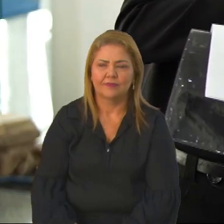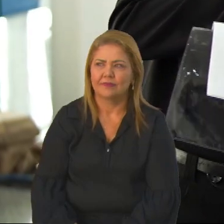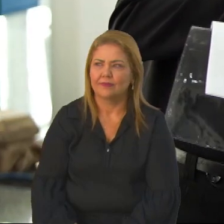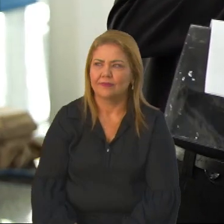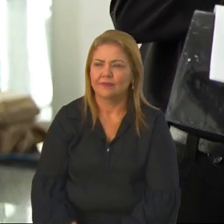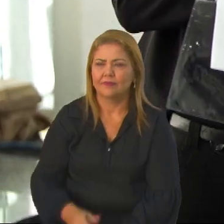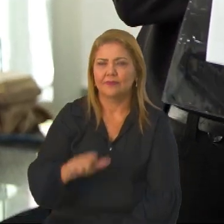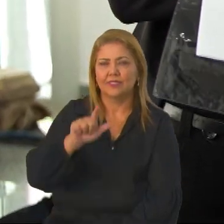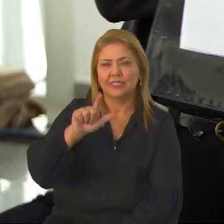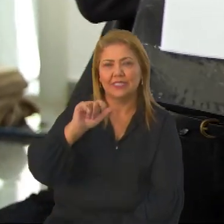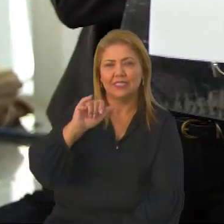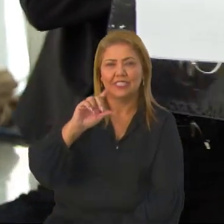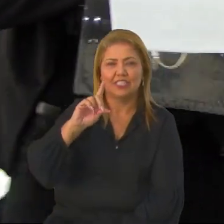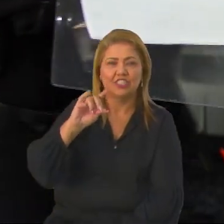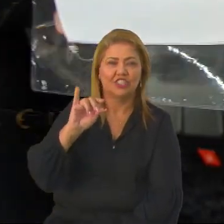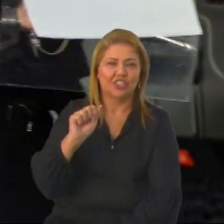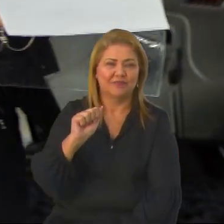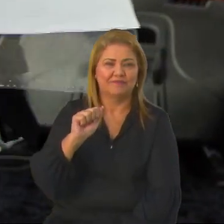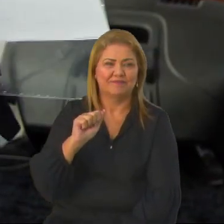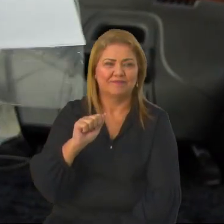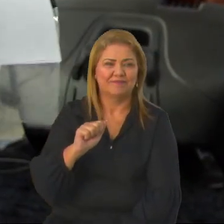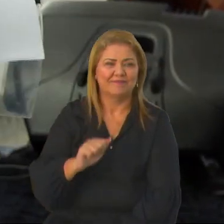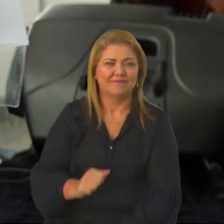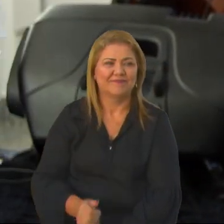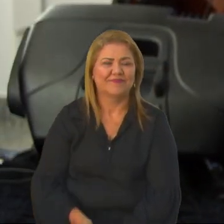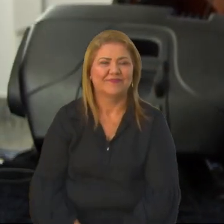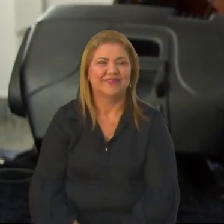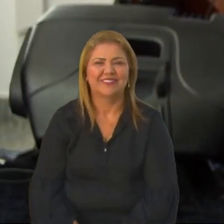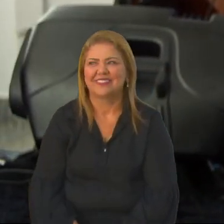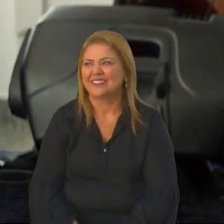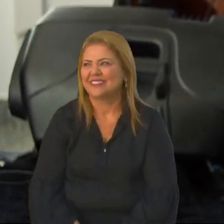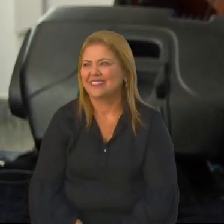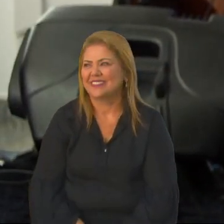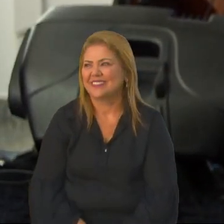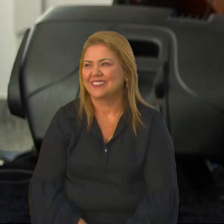Lídia Cristina Neves Cunha. Não.